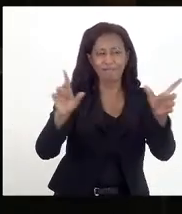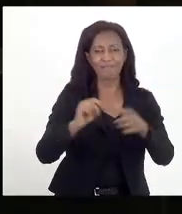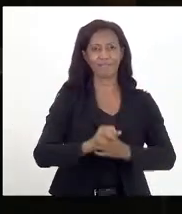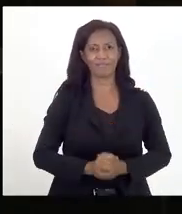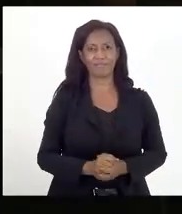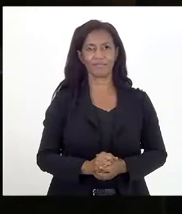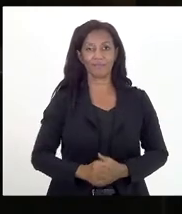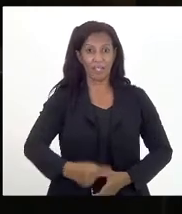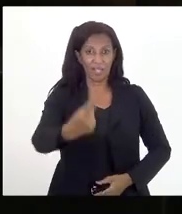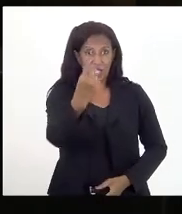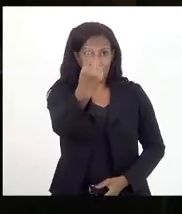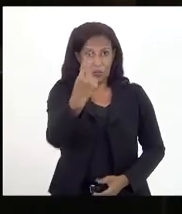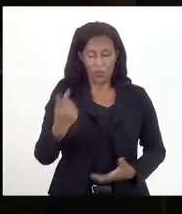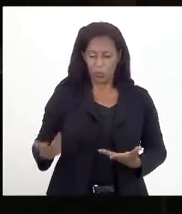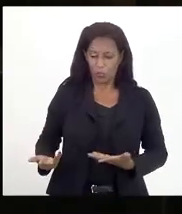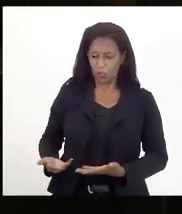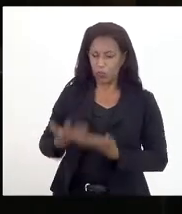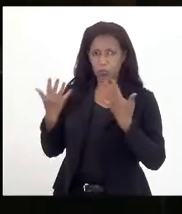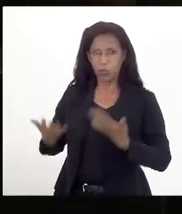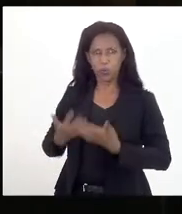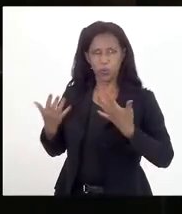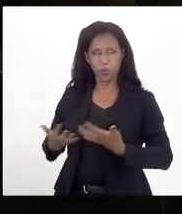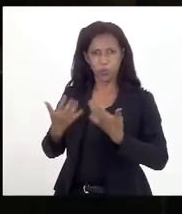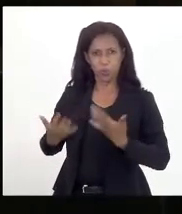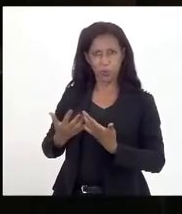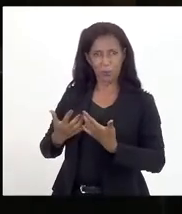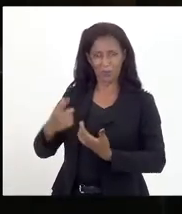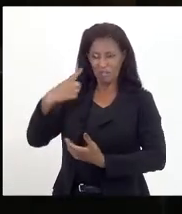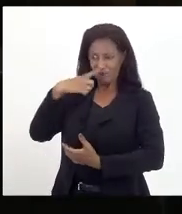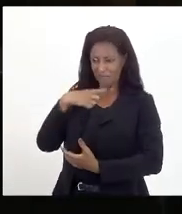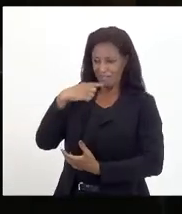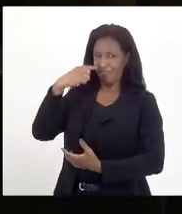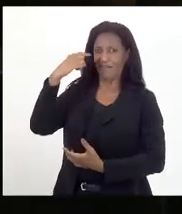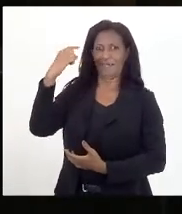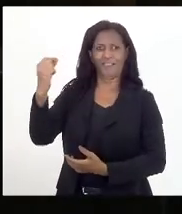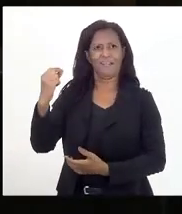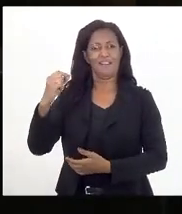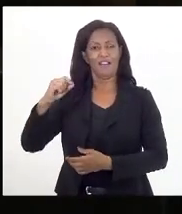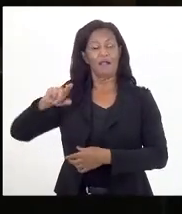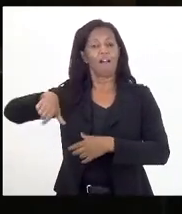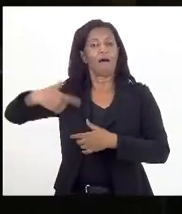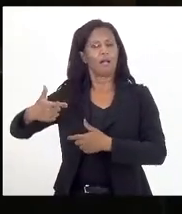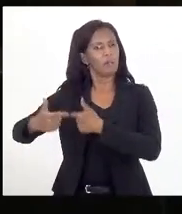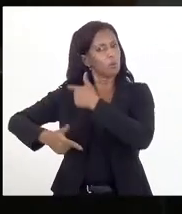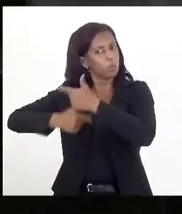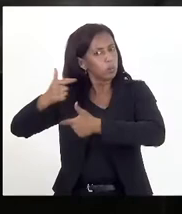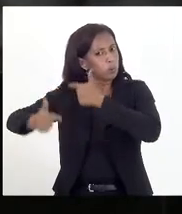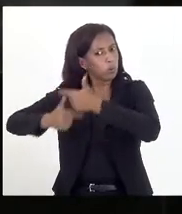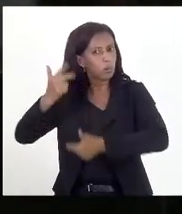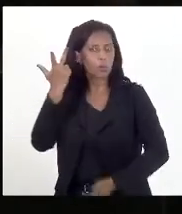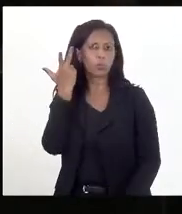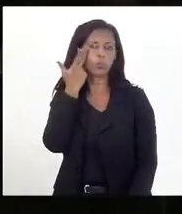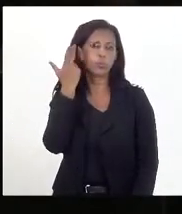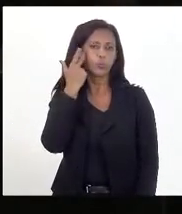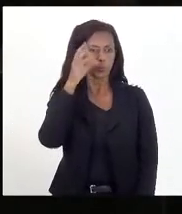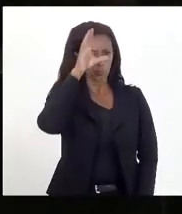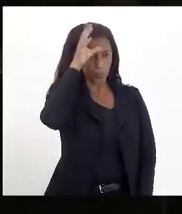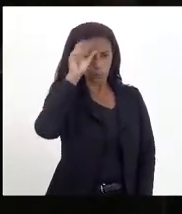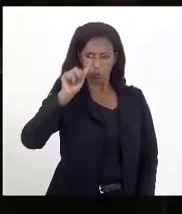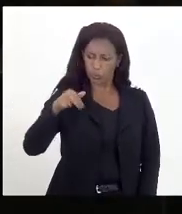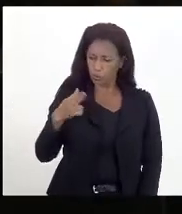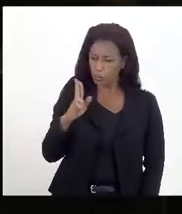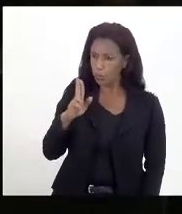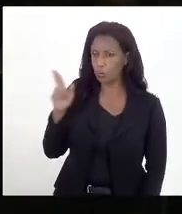bom e uma das motivações pelas quais nós fomos e leite além da Luta pelo bem comum tia Ju e